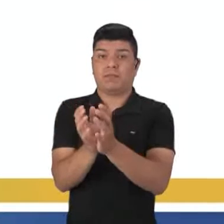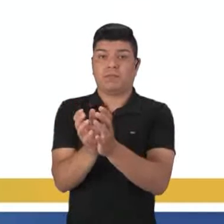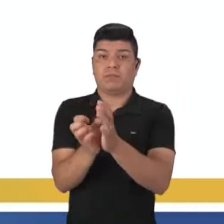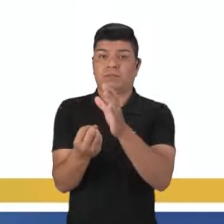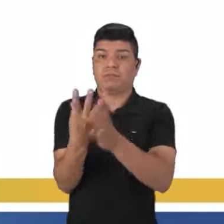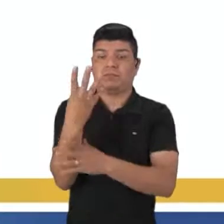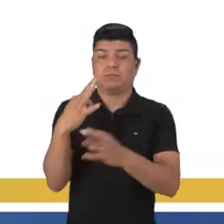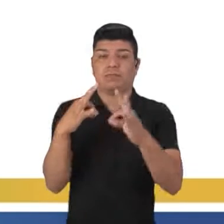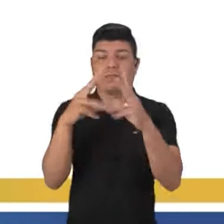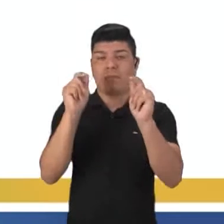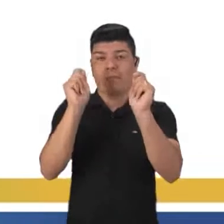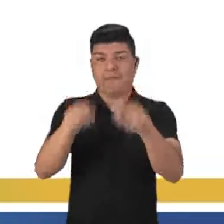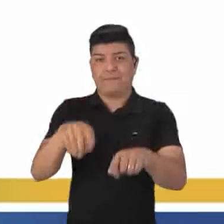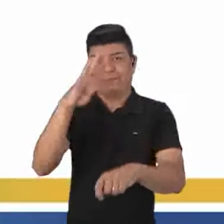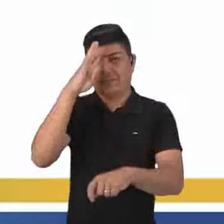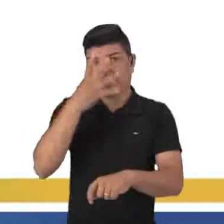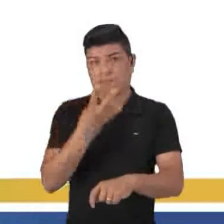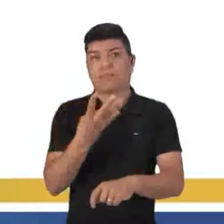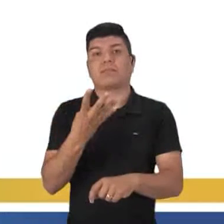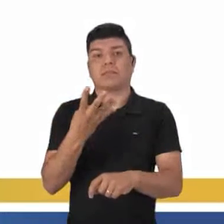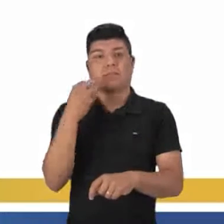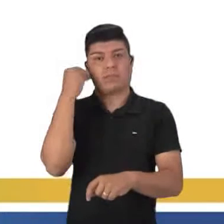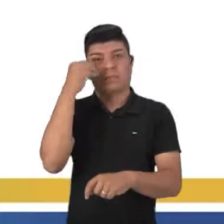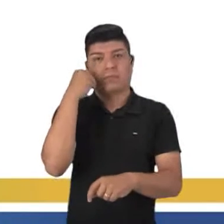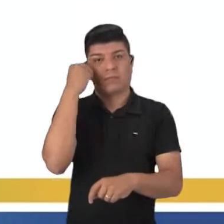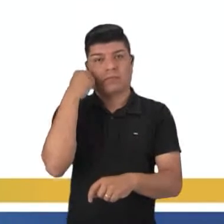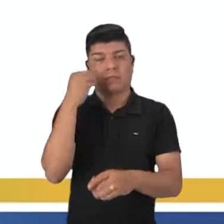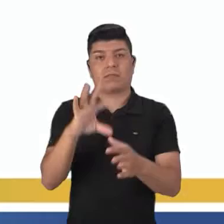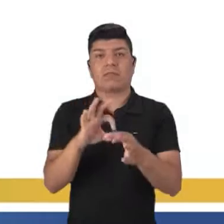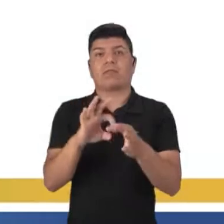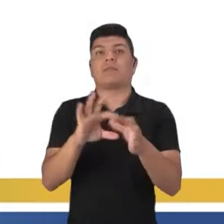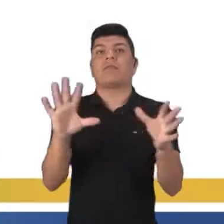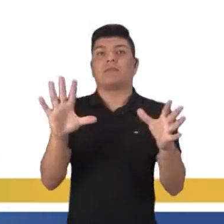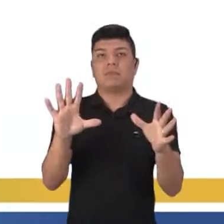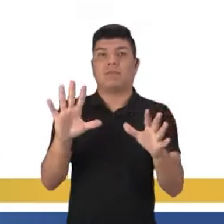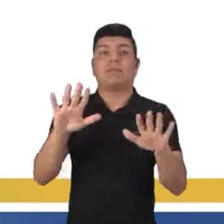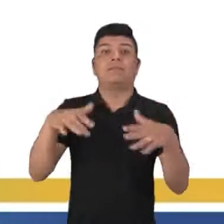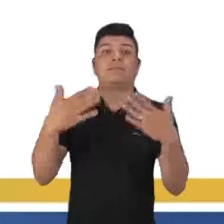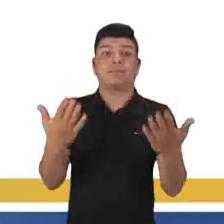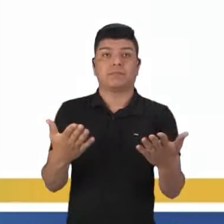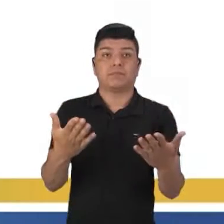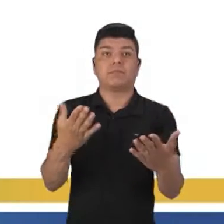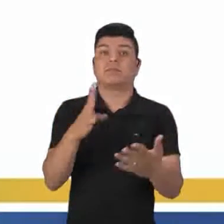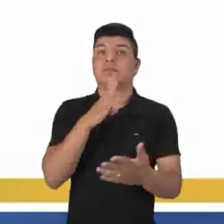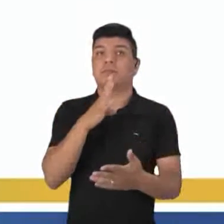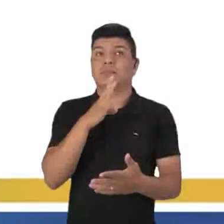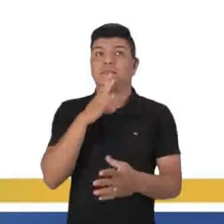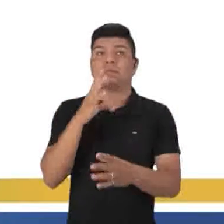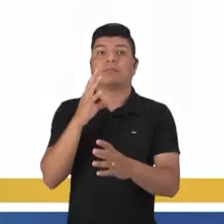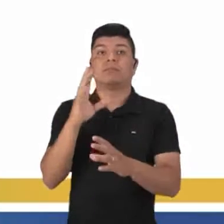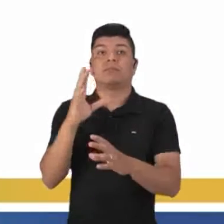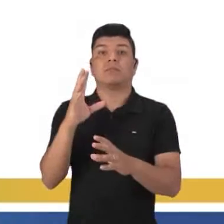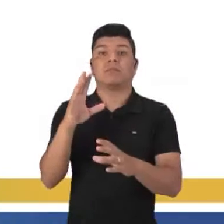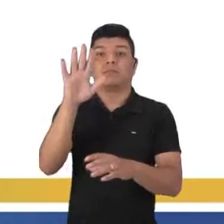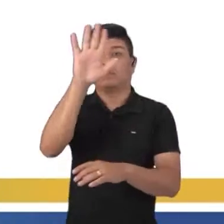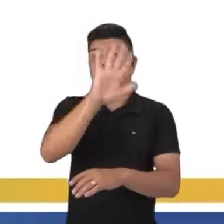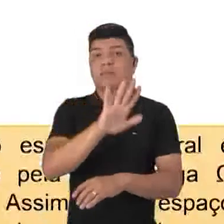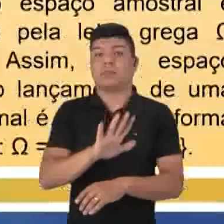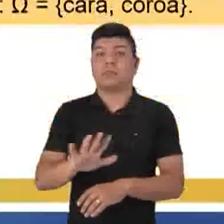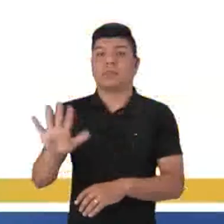as possibilidades de resultado para um experimento aleatório denomina-se o que a gente conhece como